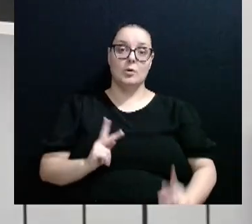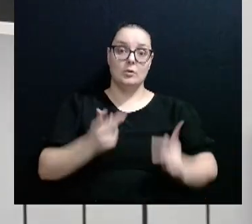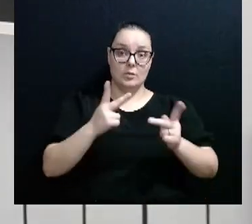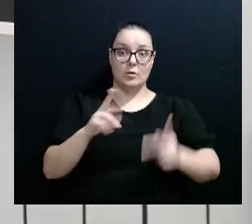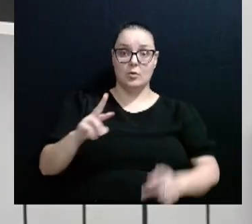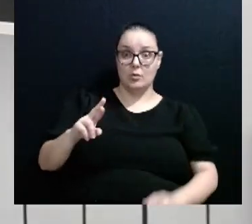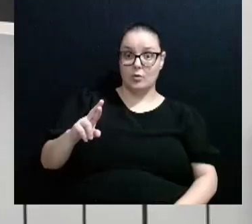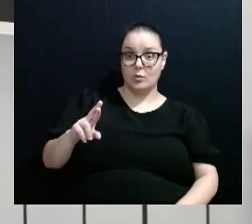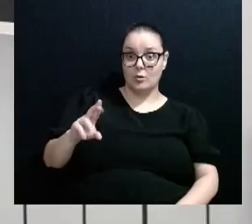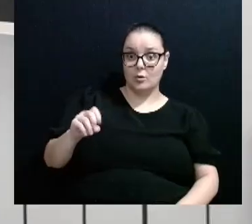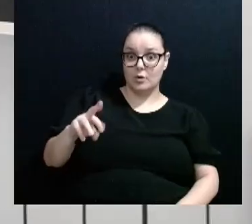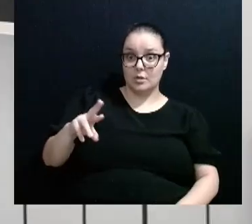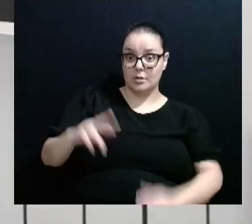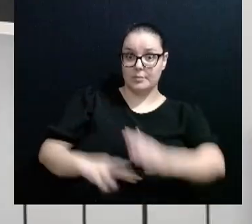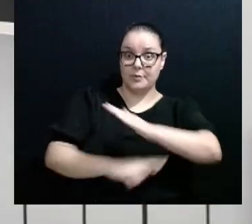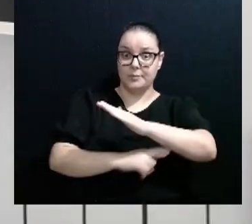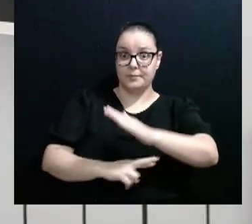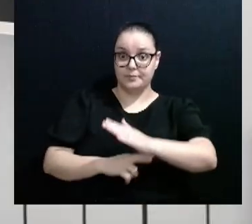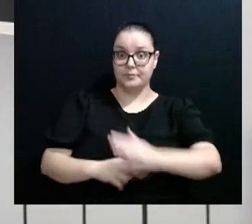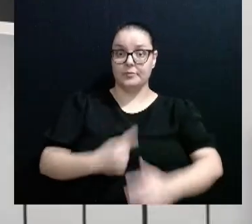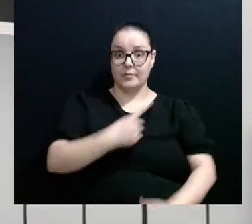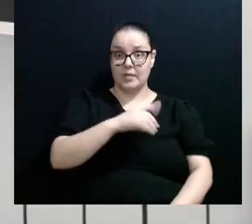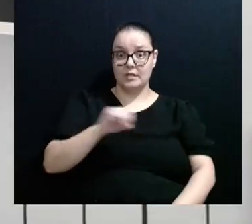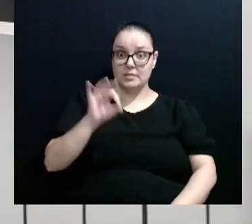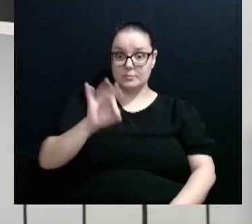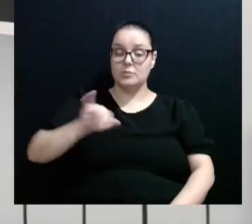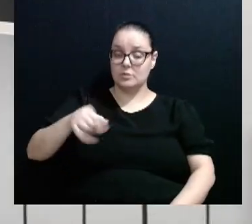terminou com 100% de aproveitamento.